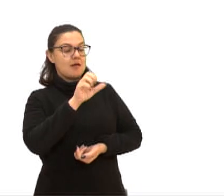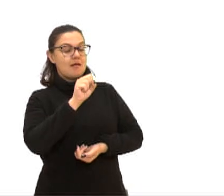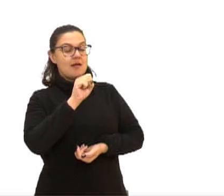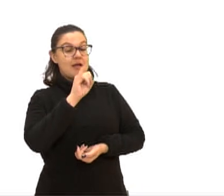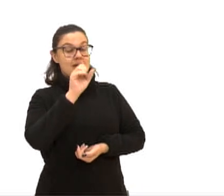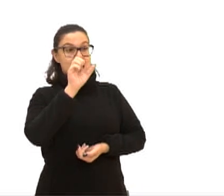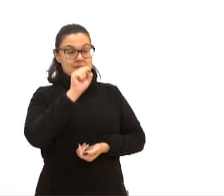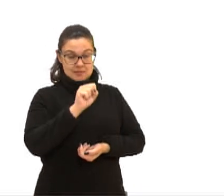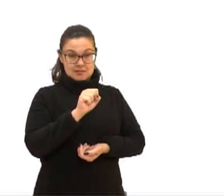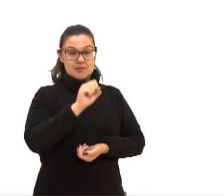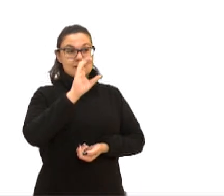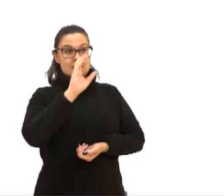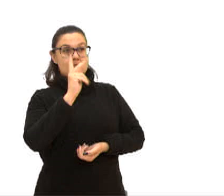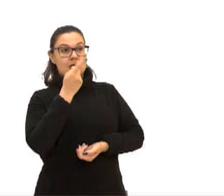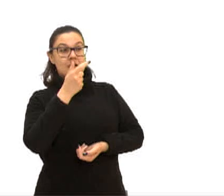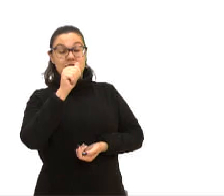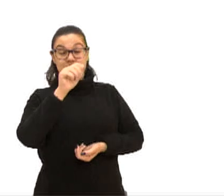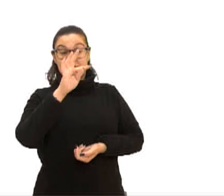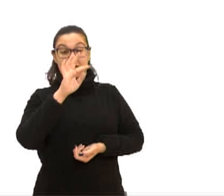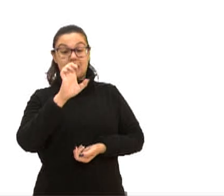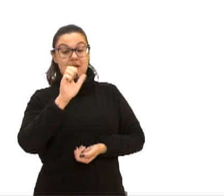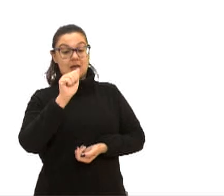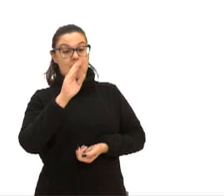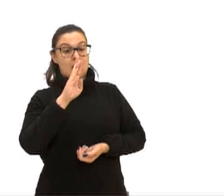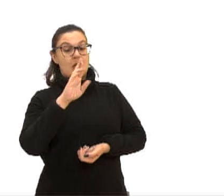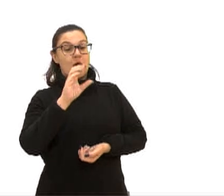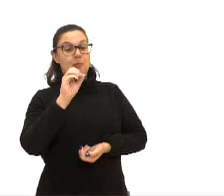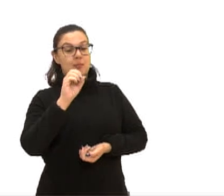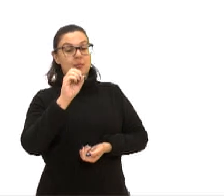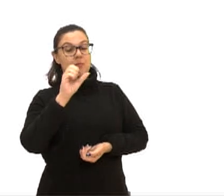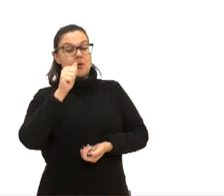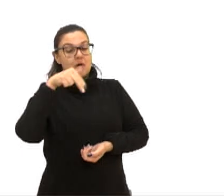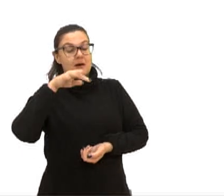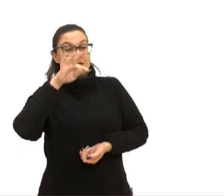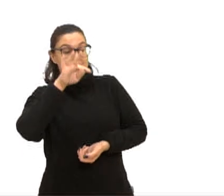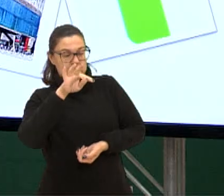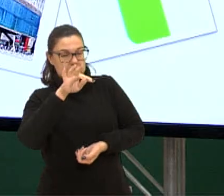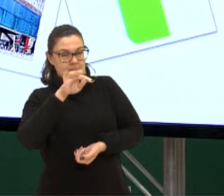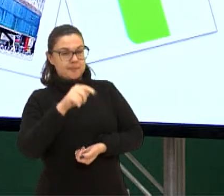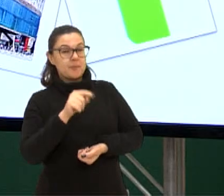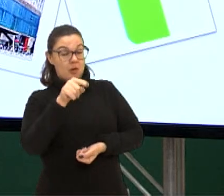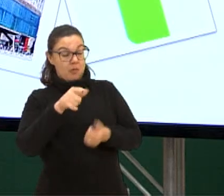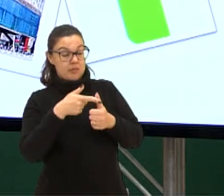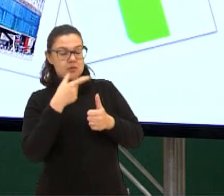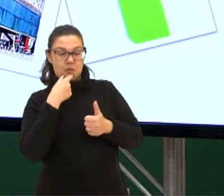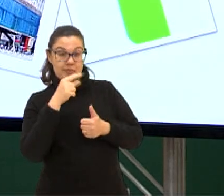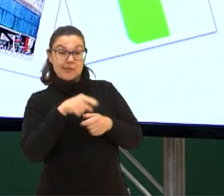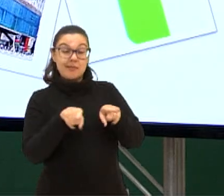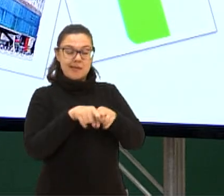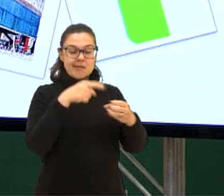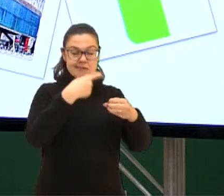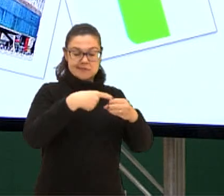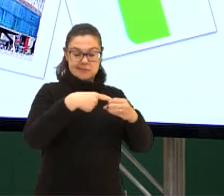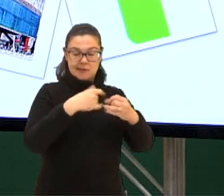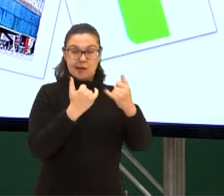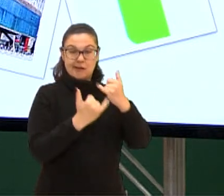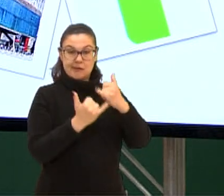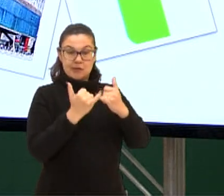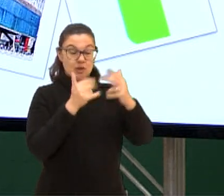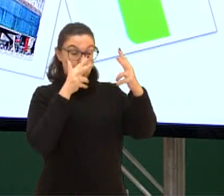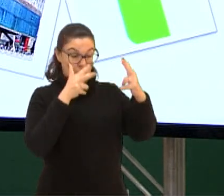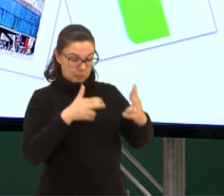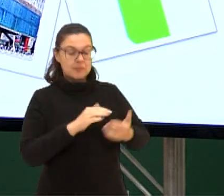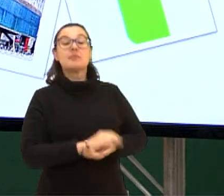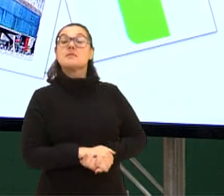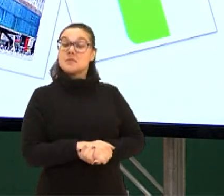Chateaubriand. Antes de falar desse cara, nós temos uma cidadezinha no Paraná que tem o mesmo nome. Será que é coincidência?